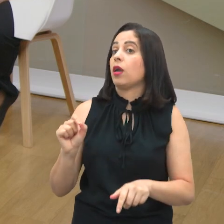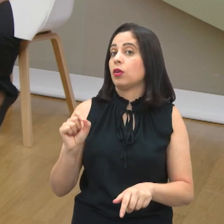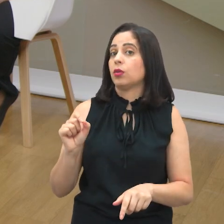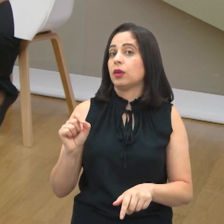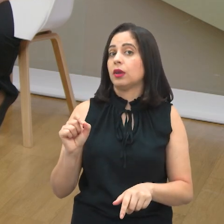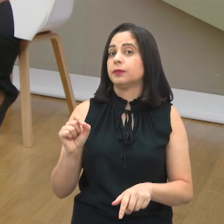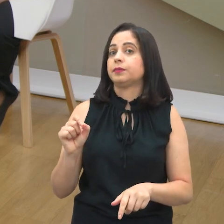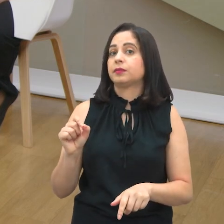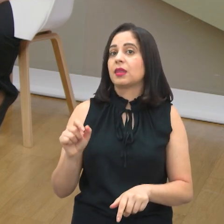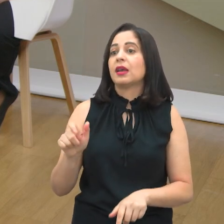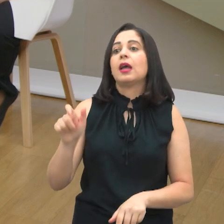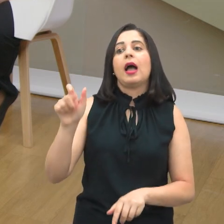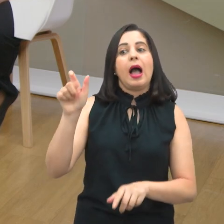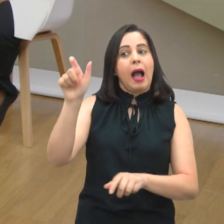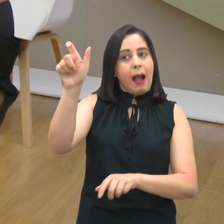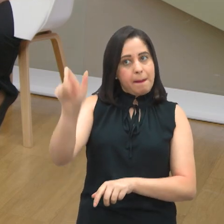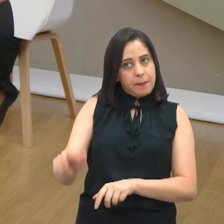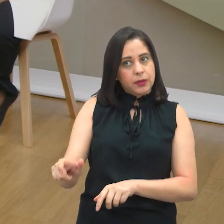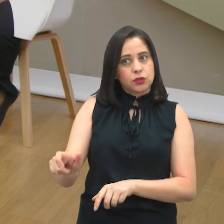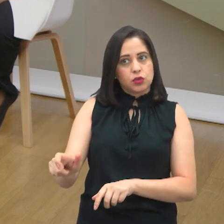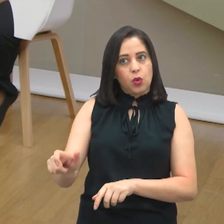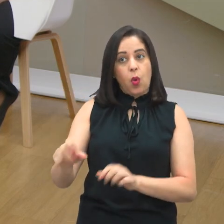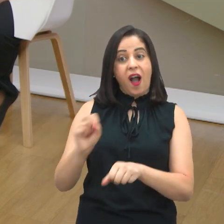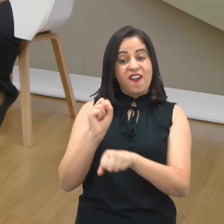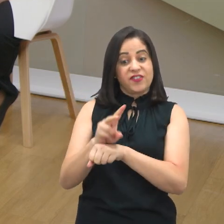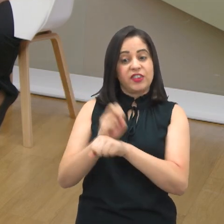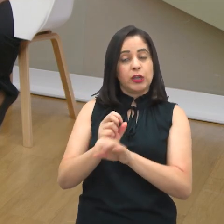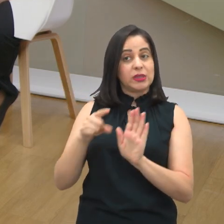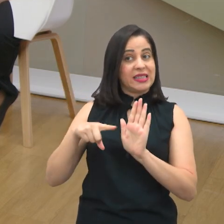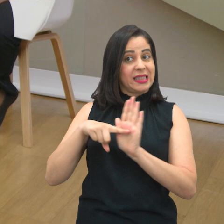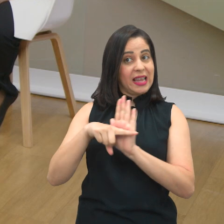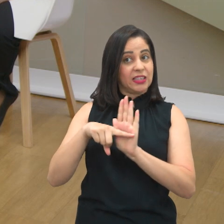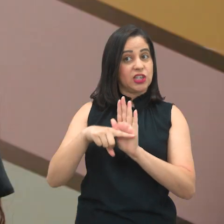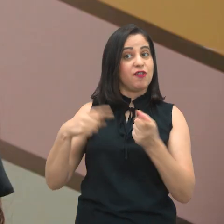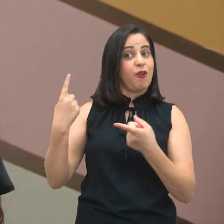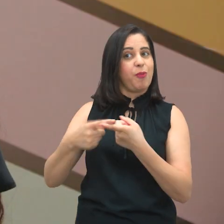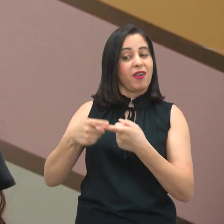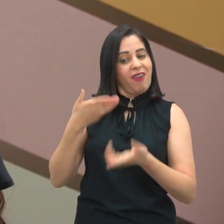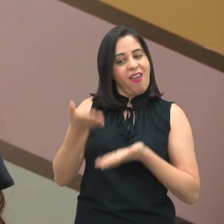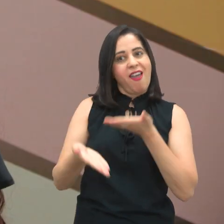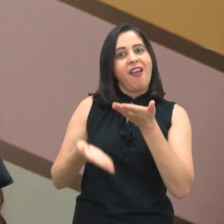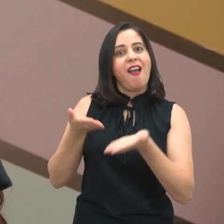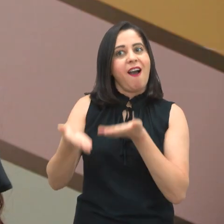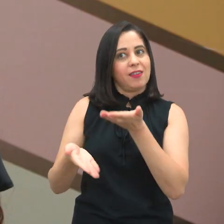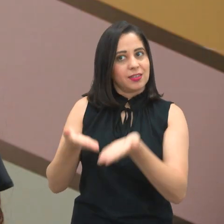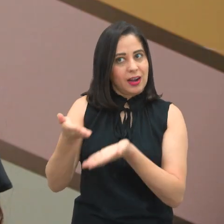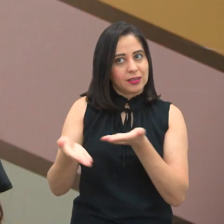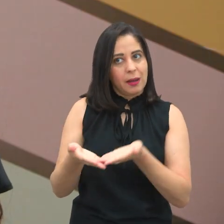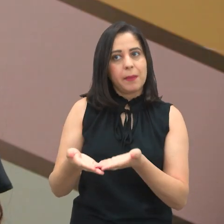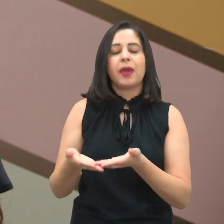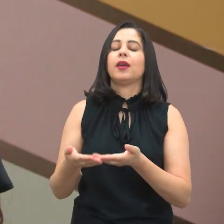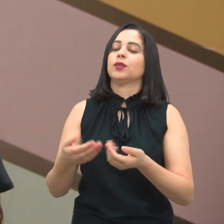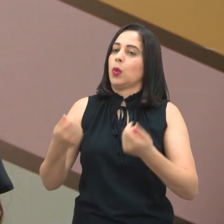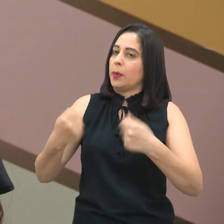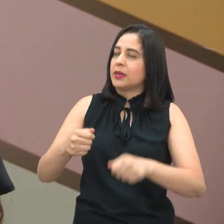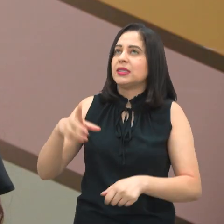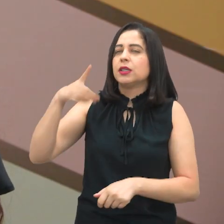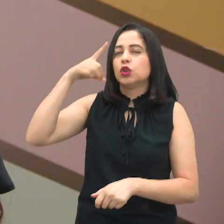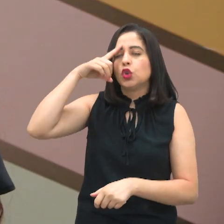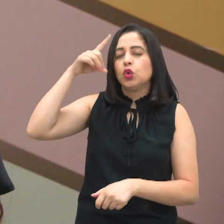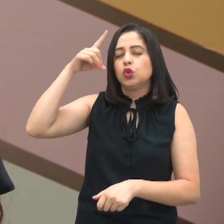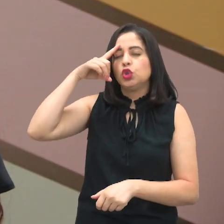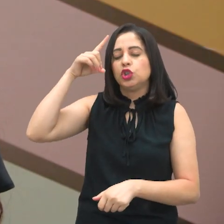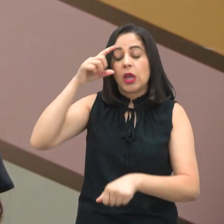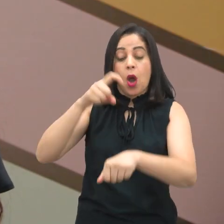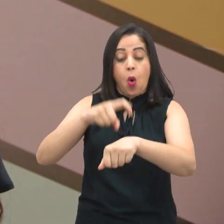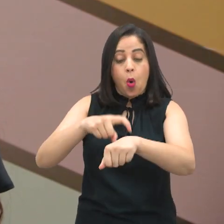que ele só conseguiu isso graças ao tratamento. Sim. E reforçar a adesão, né? Quer dizer, tomar todos os dias o medicamento, sempre